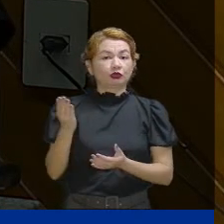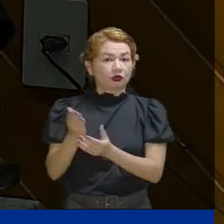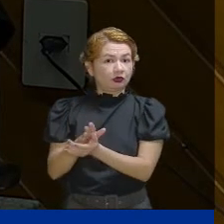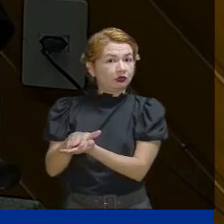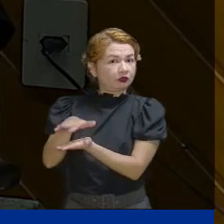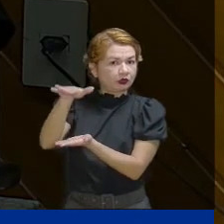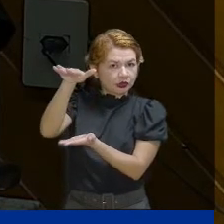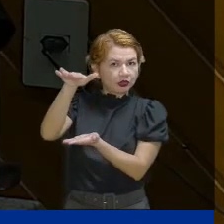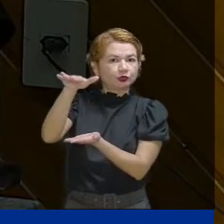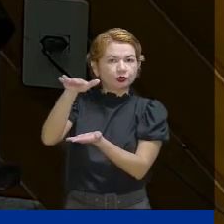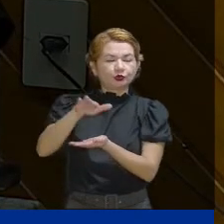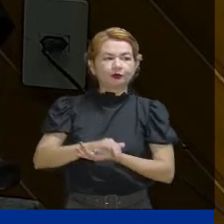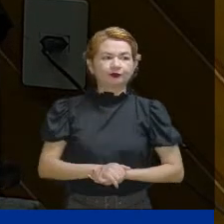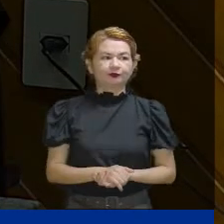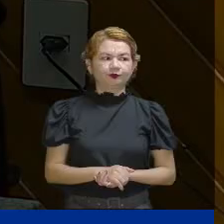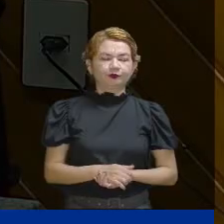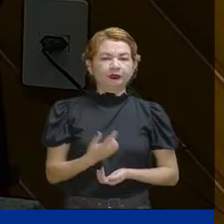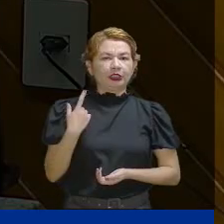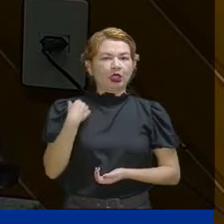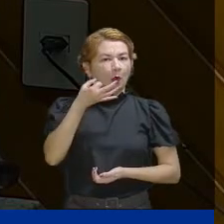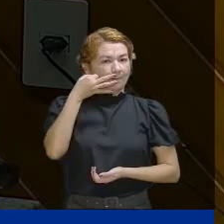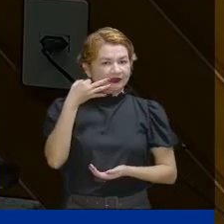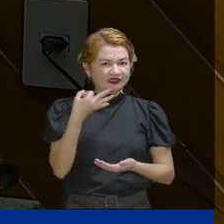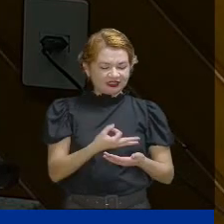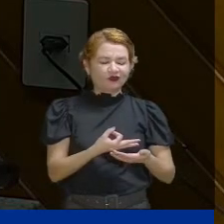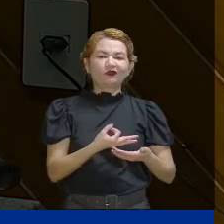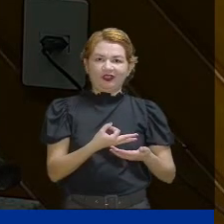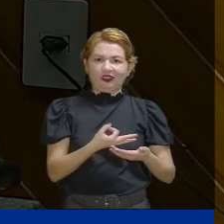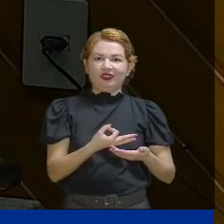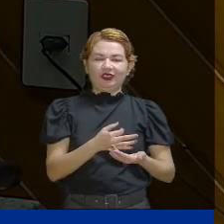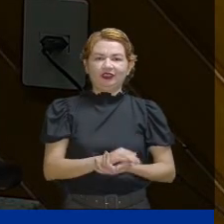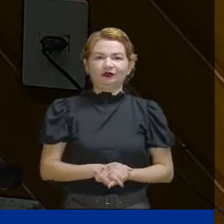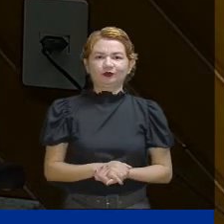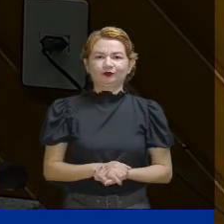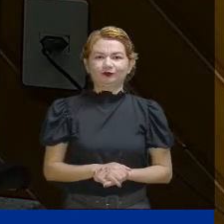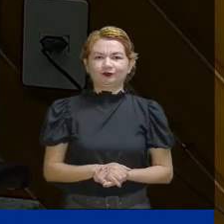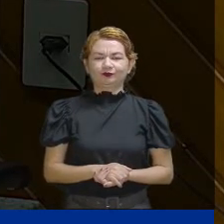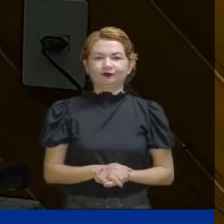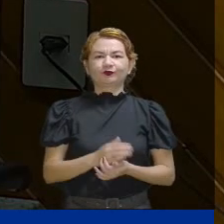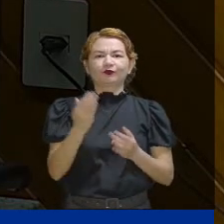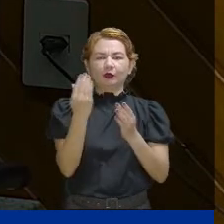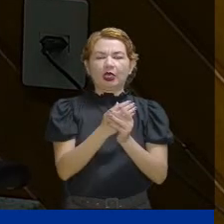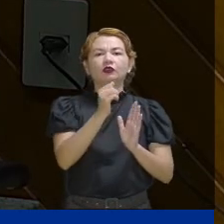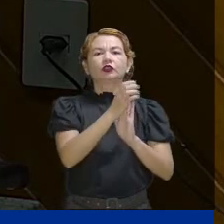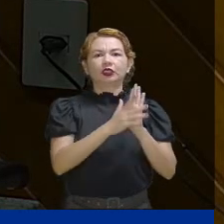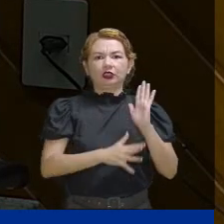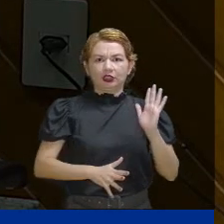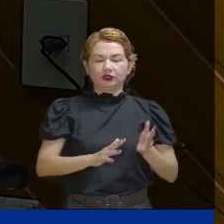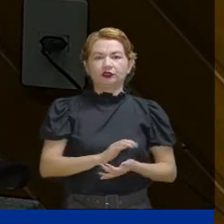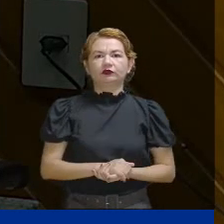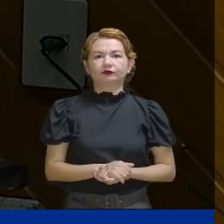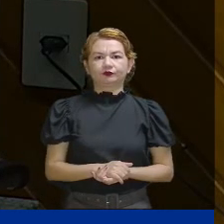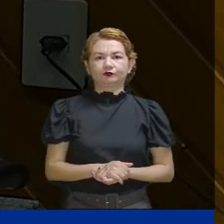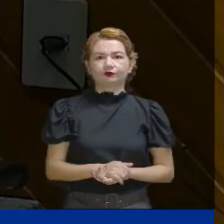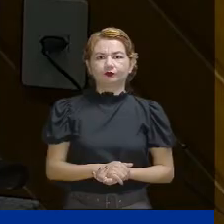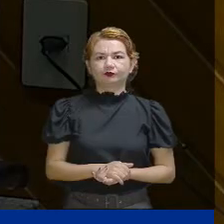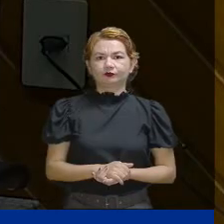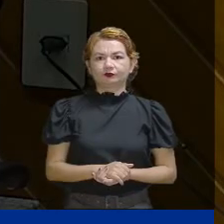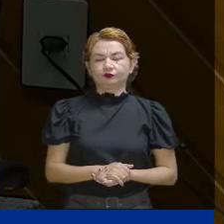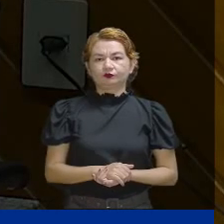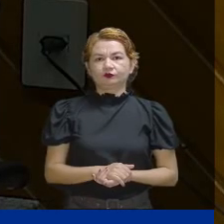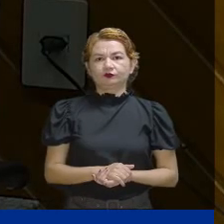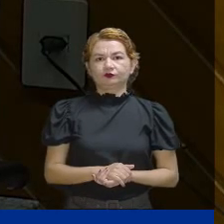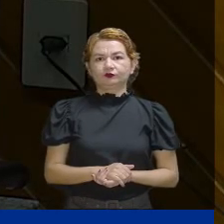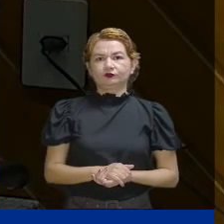autos. Eu verifiquei aqui que trata-se de embargo de declaração, posto